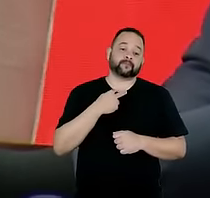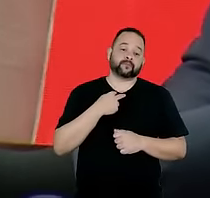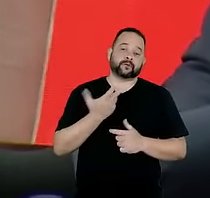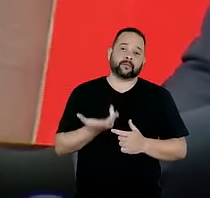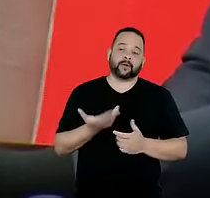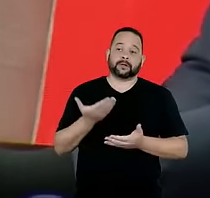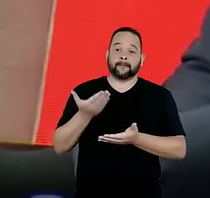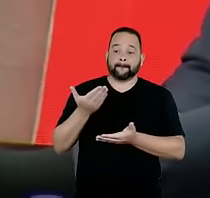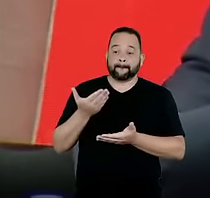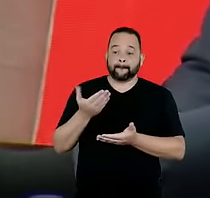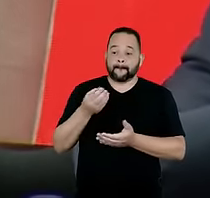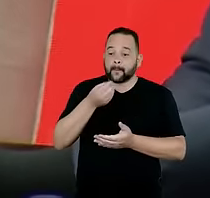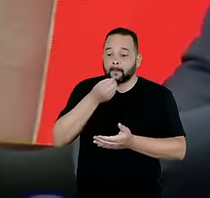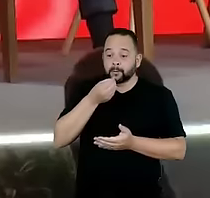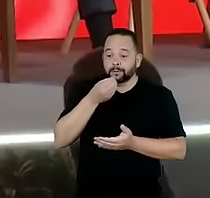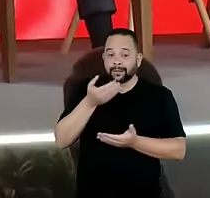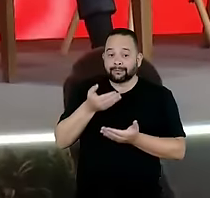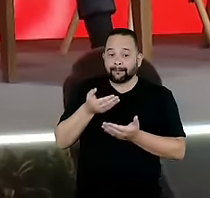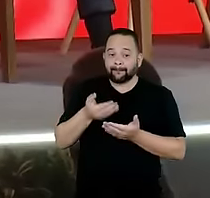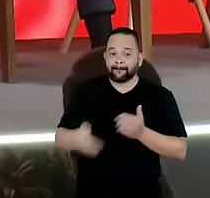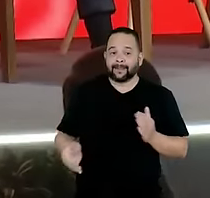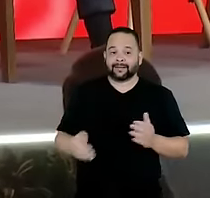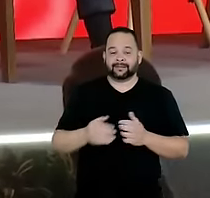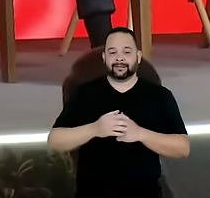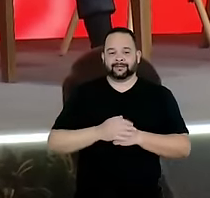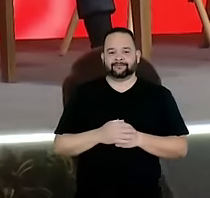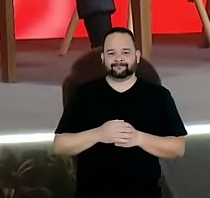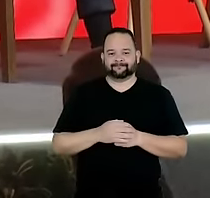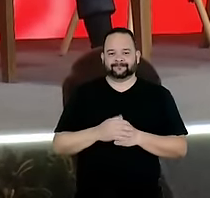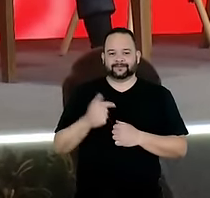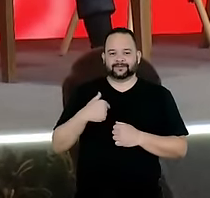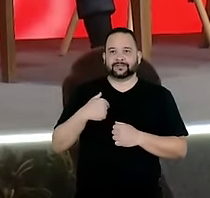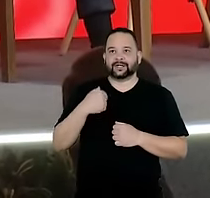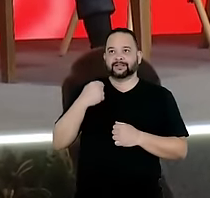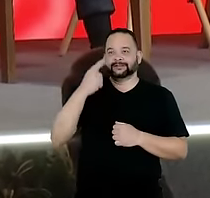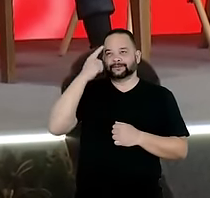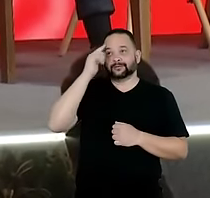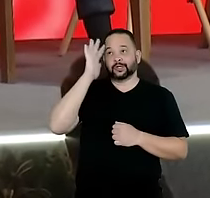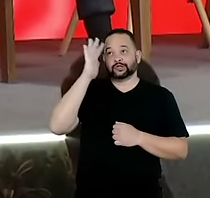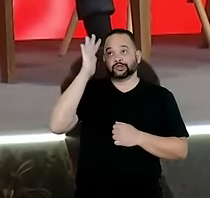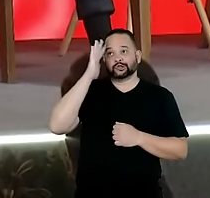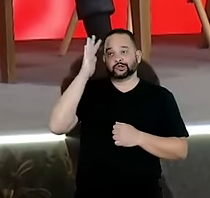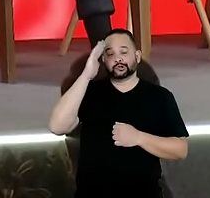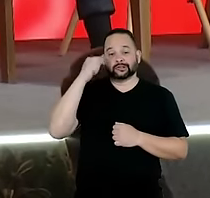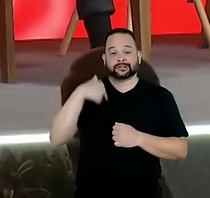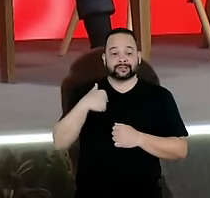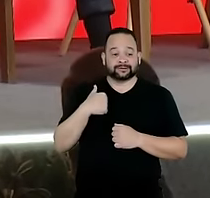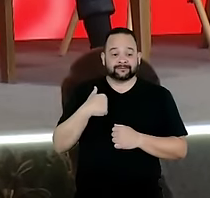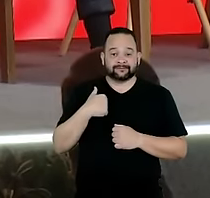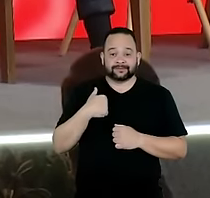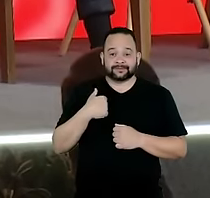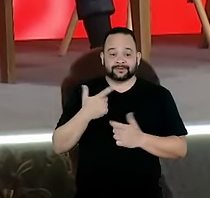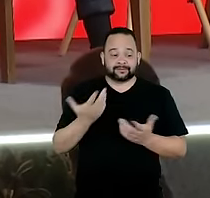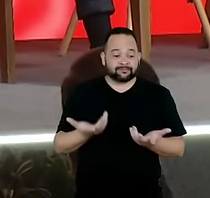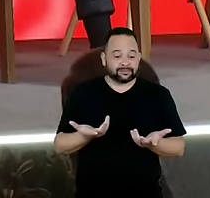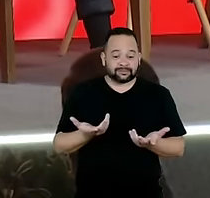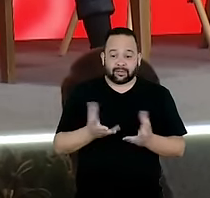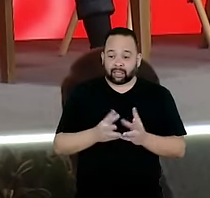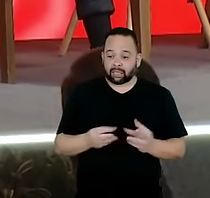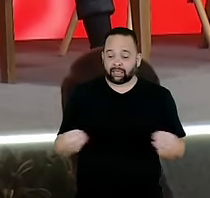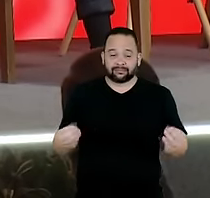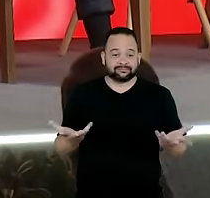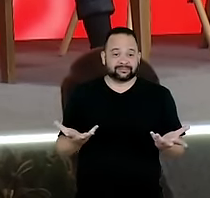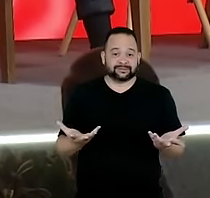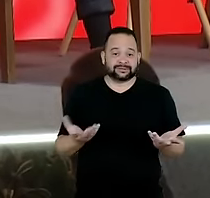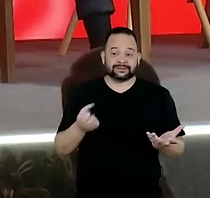oportunidade e deixar mais esse sonho esse Sonho Verde passar na nossa frente sem a gente transformá-lo em realidade e a